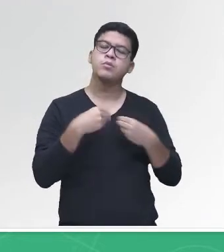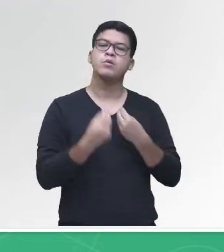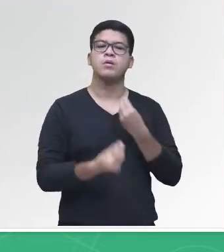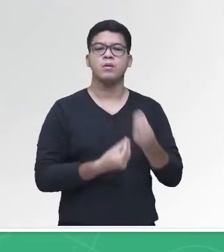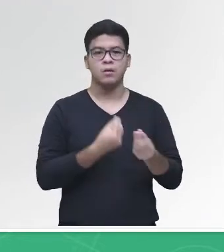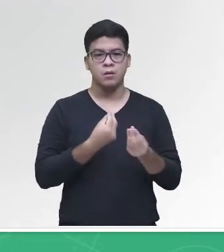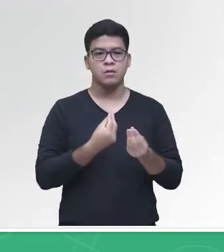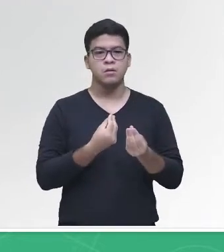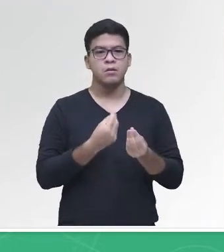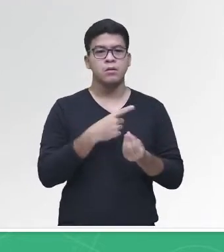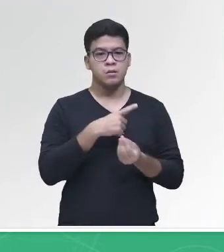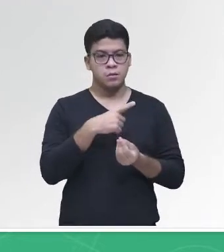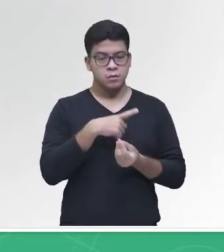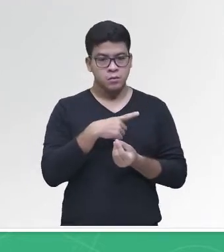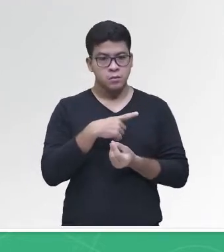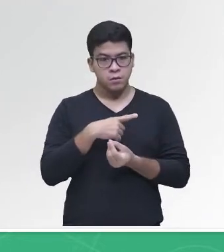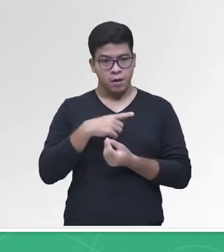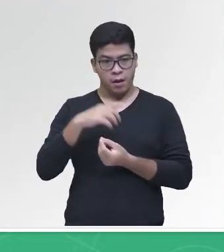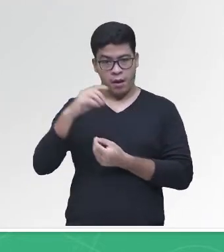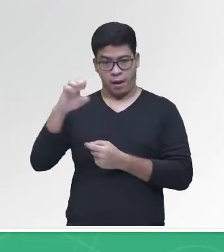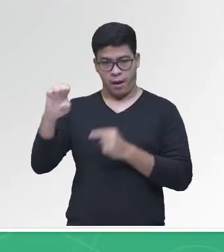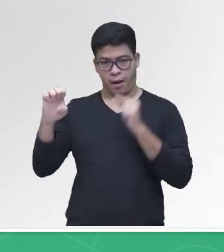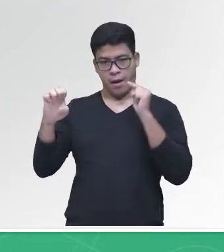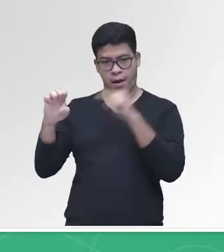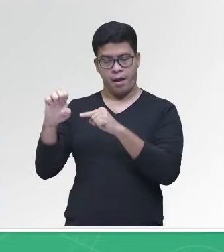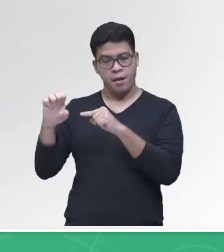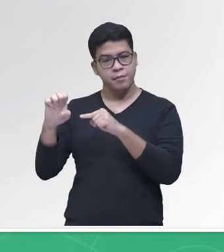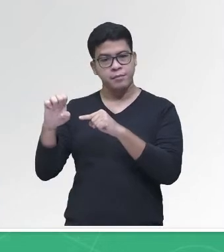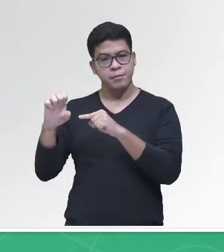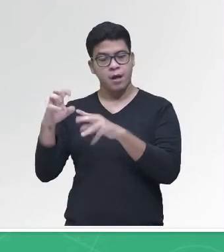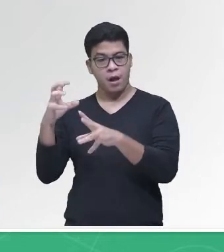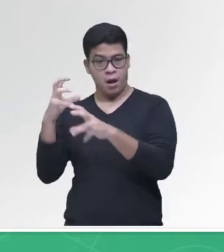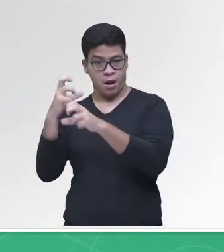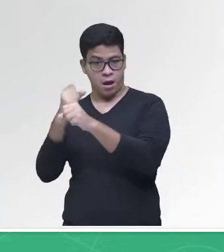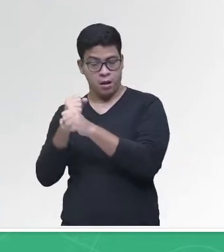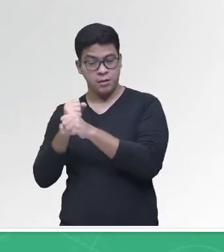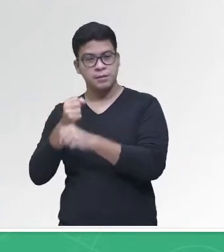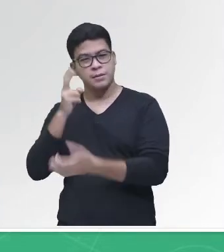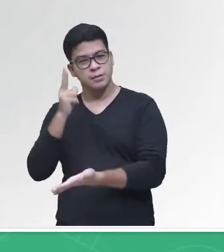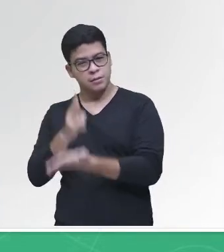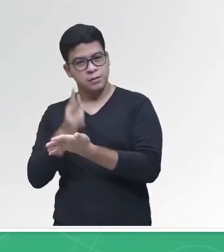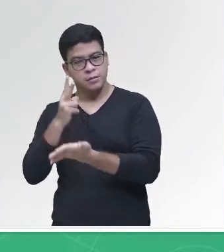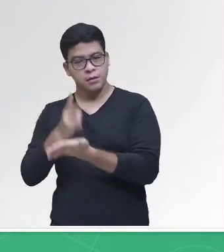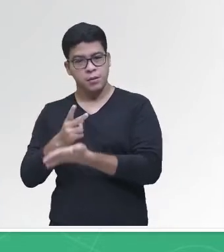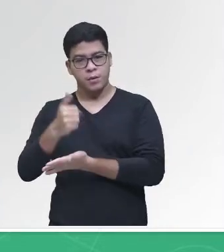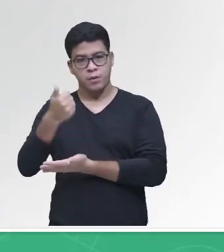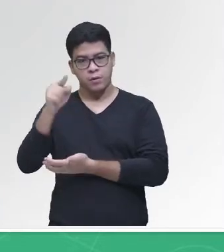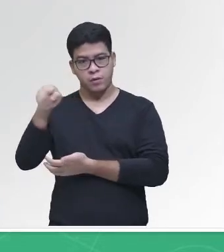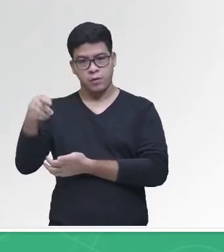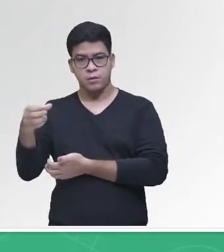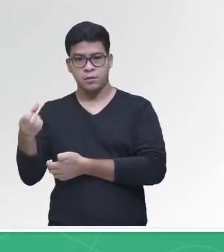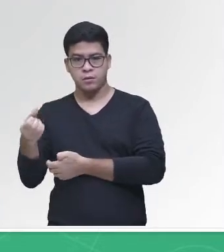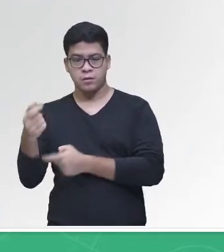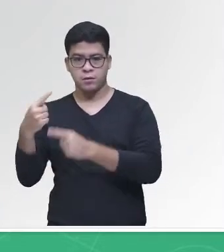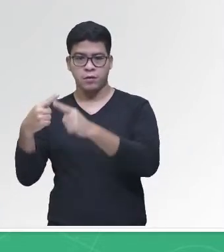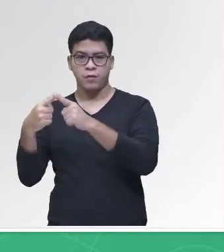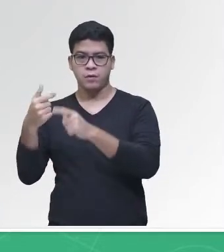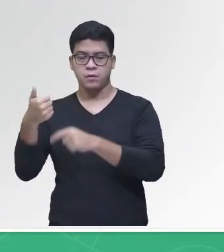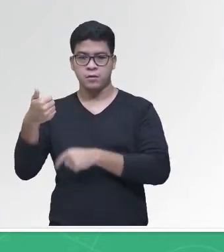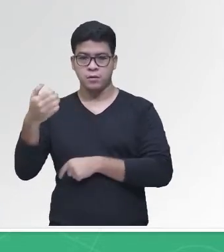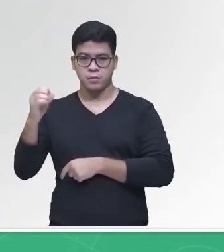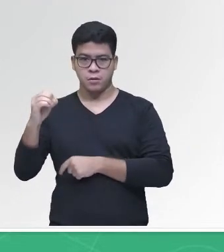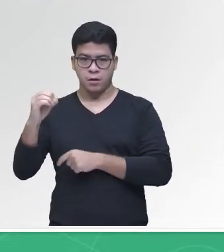valor fixo, 1,6 vezes 10 elevado a menos 19. Percebam que o princípio